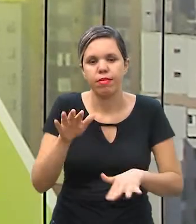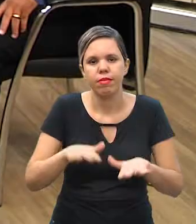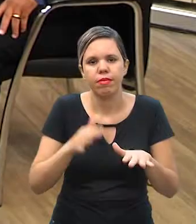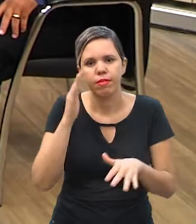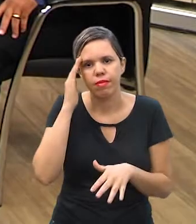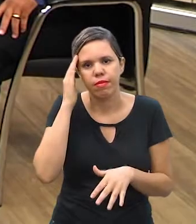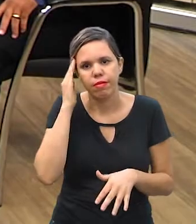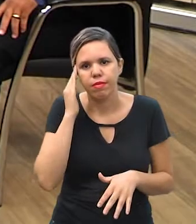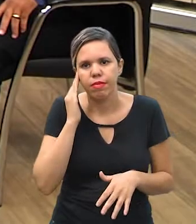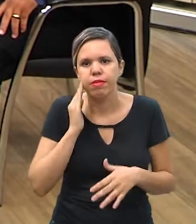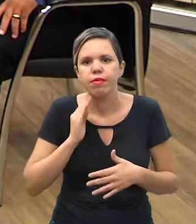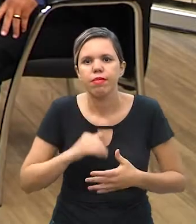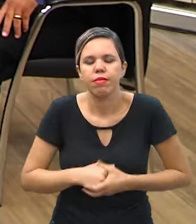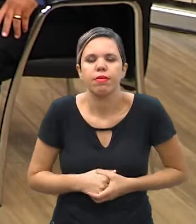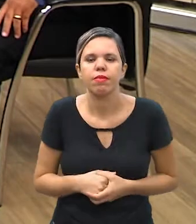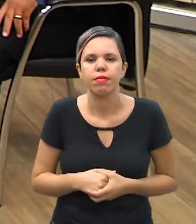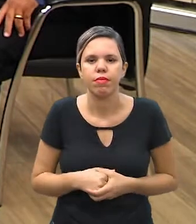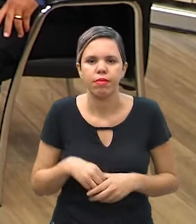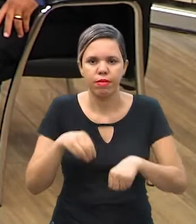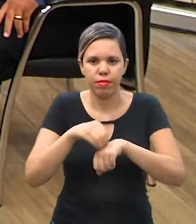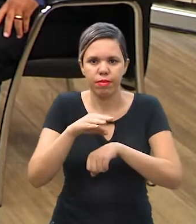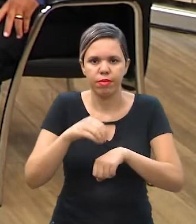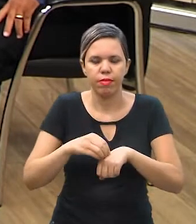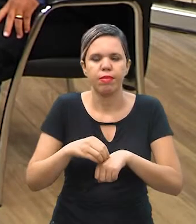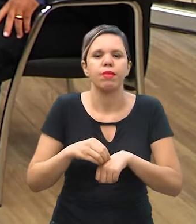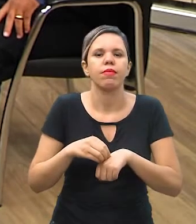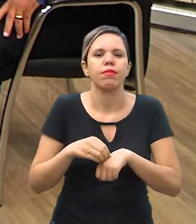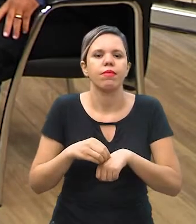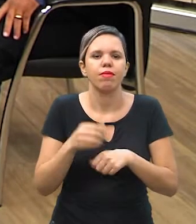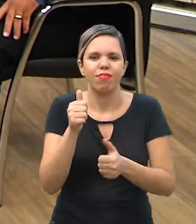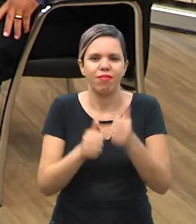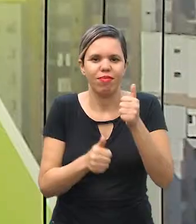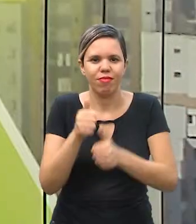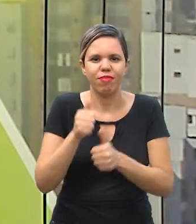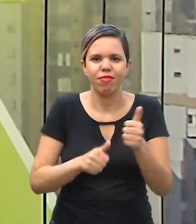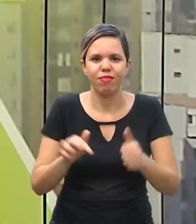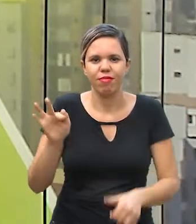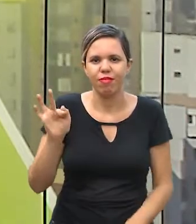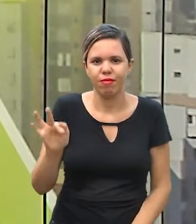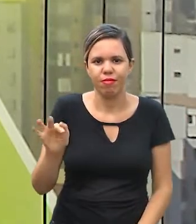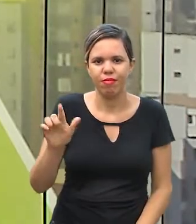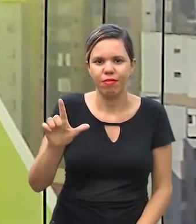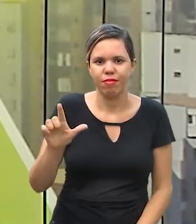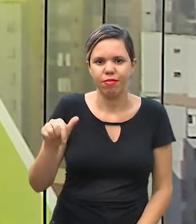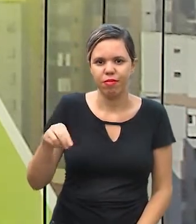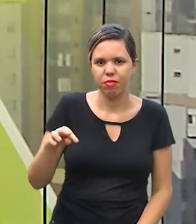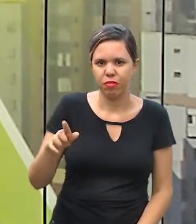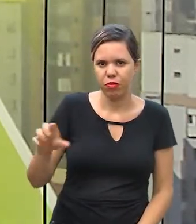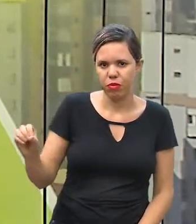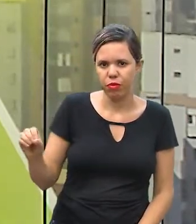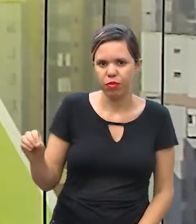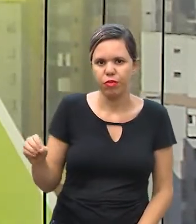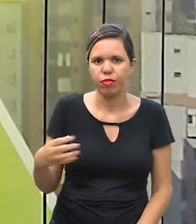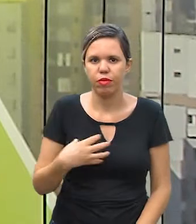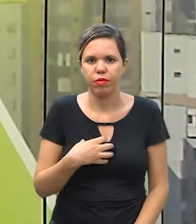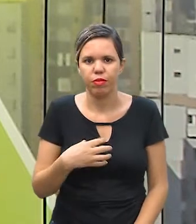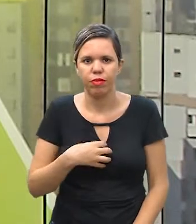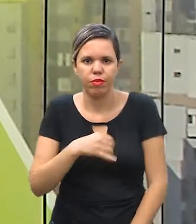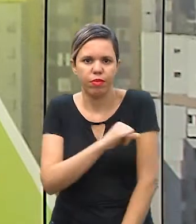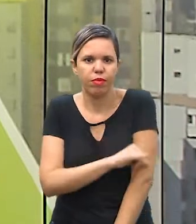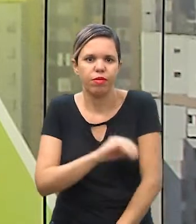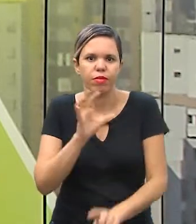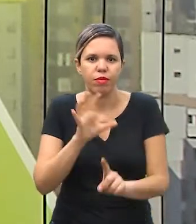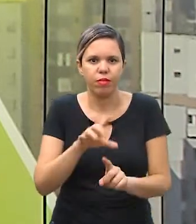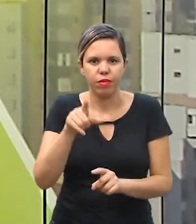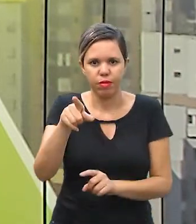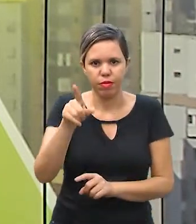vezes as transmissões do jogo do Flamengo. Tem uma influência muito forte, né, ali na Bahia do Rio de Janeiro.